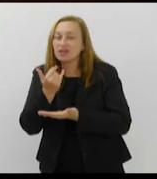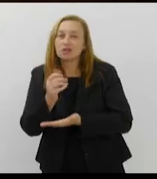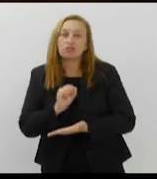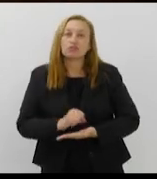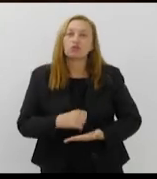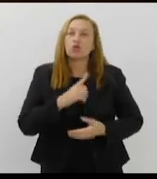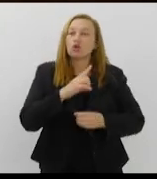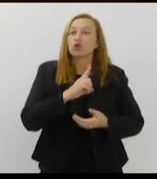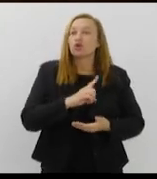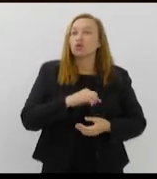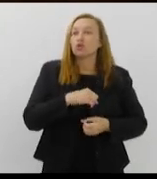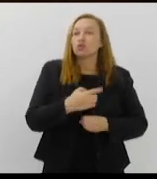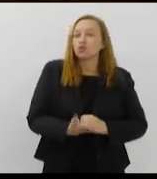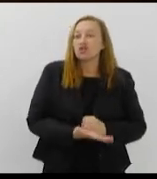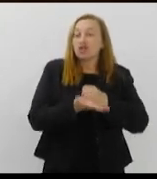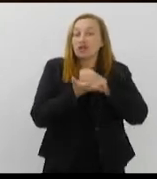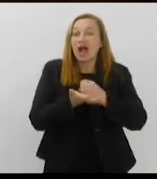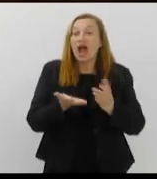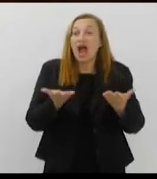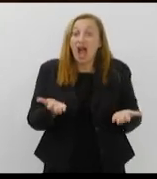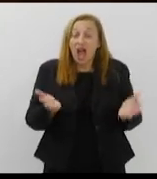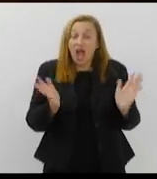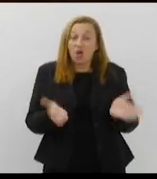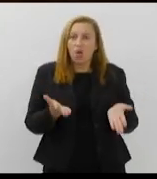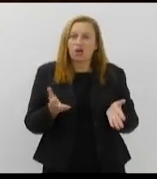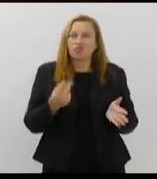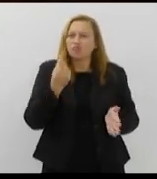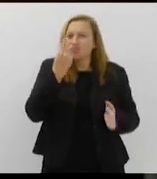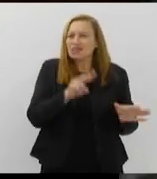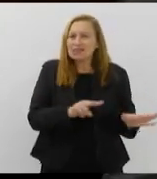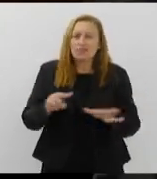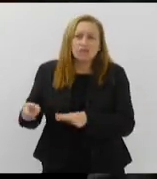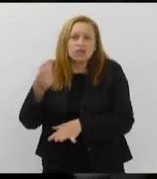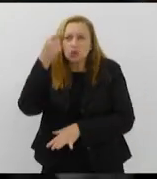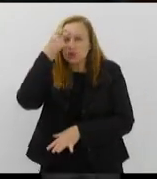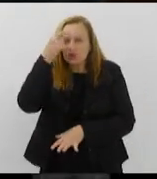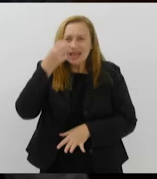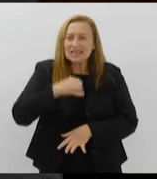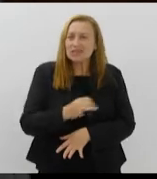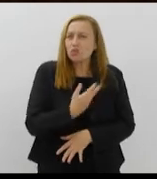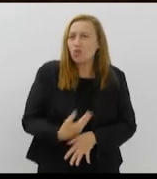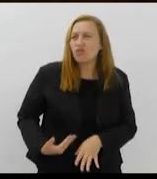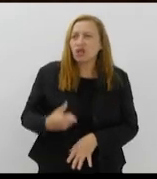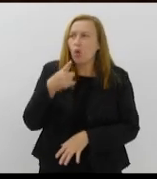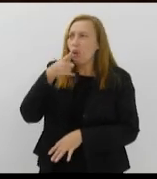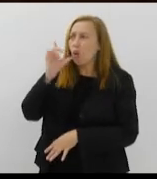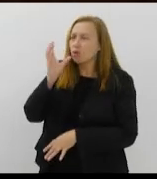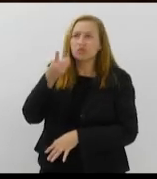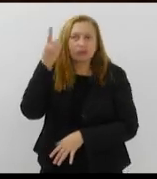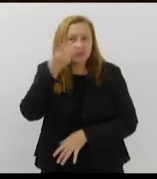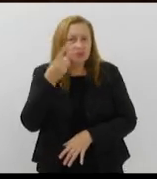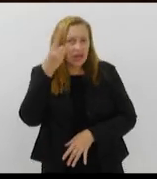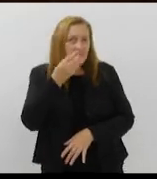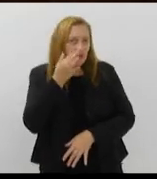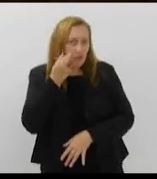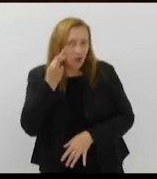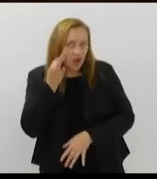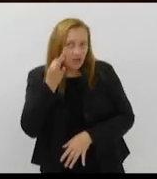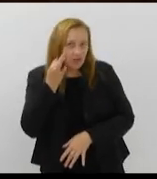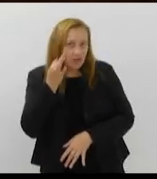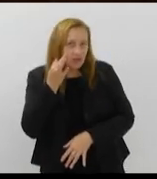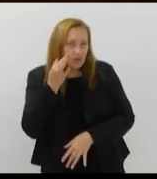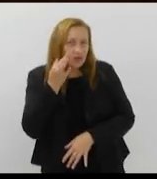não basta ter uma semana de conscientização se o governo, ontem o deputado Flávio